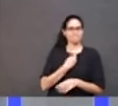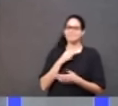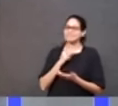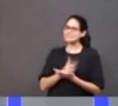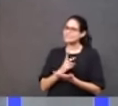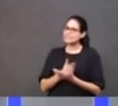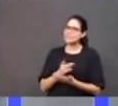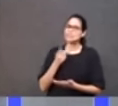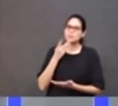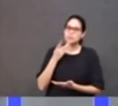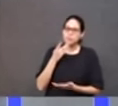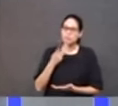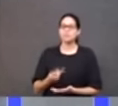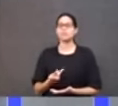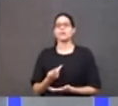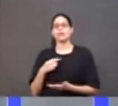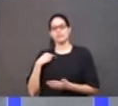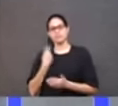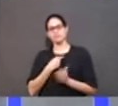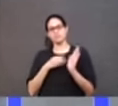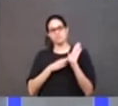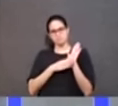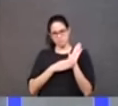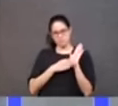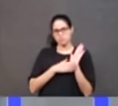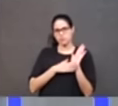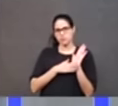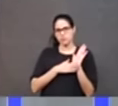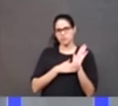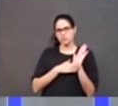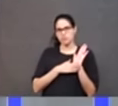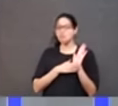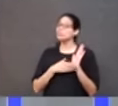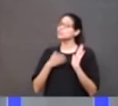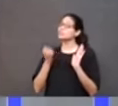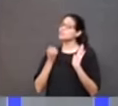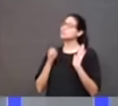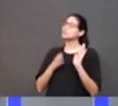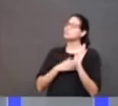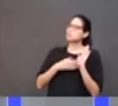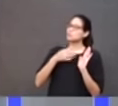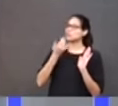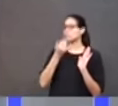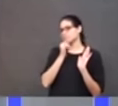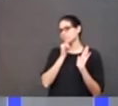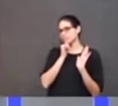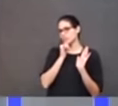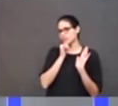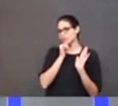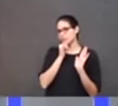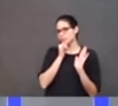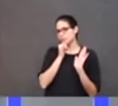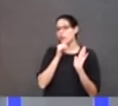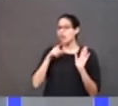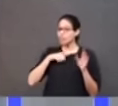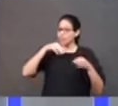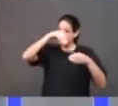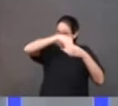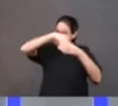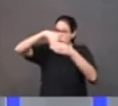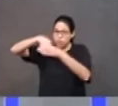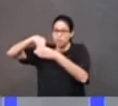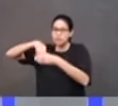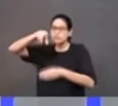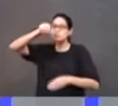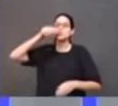das propostas que nós temos feito, nós fazemos a proposição de, por exemplo, fazer um processo eleitoral para a escolha da